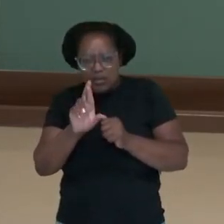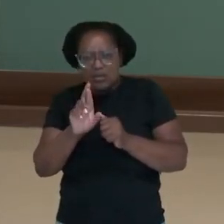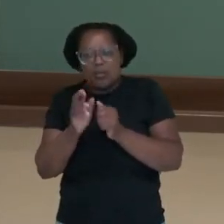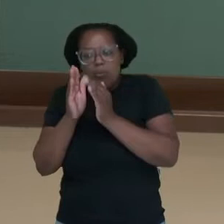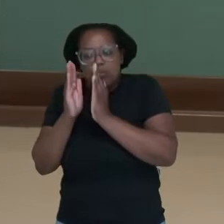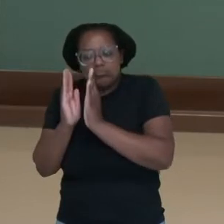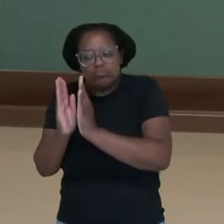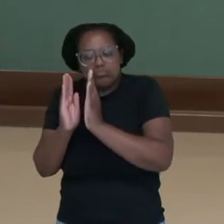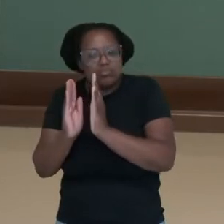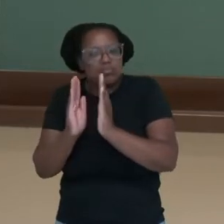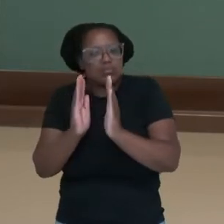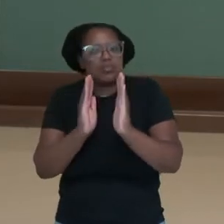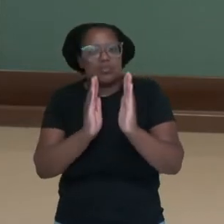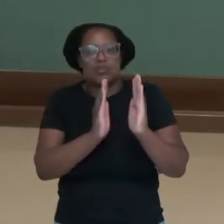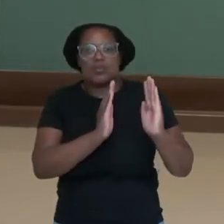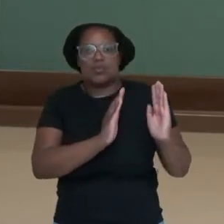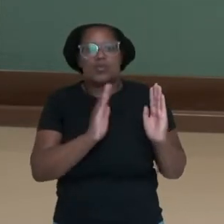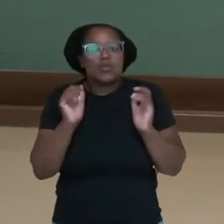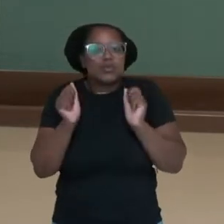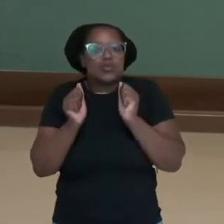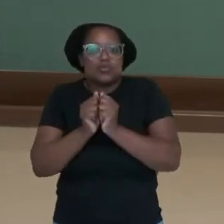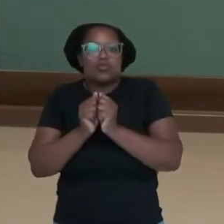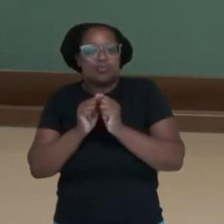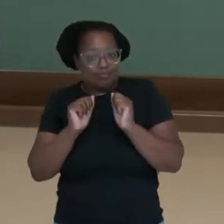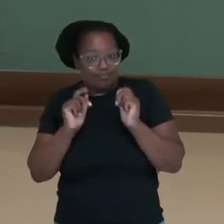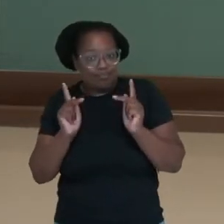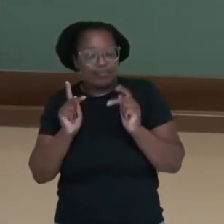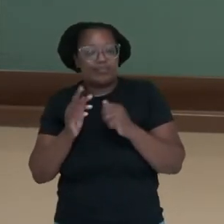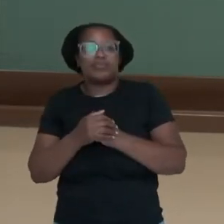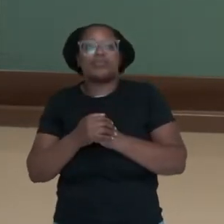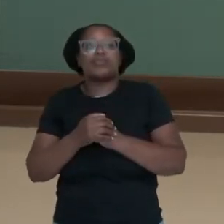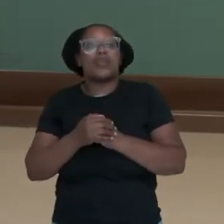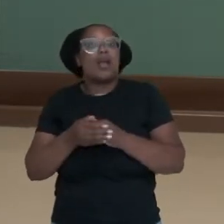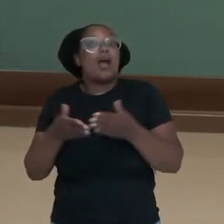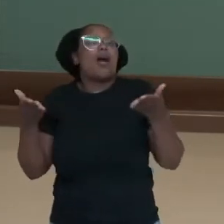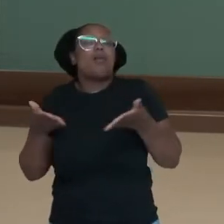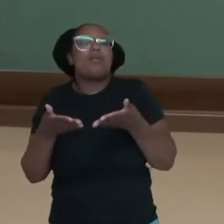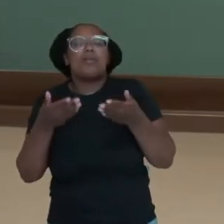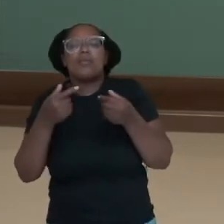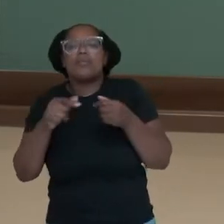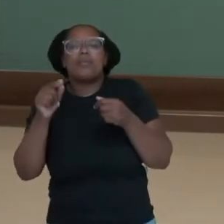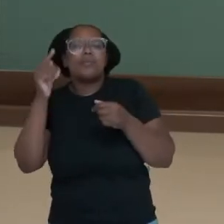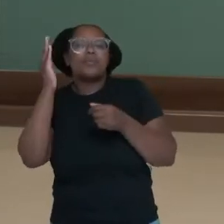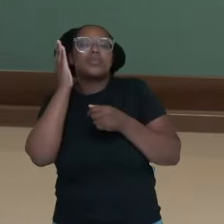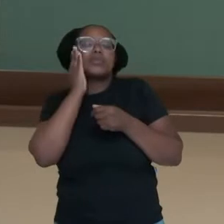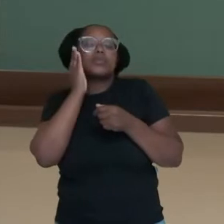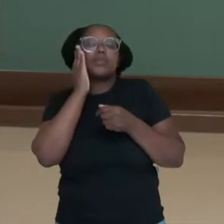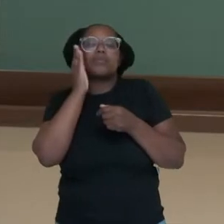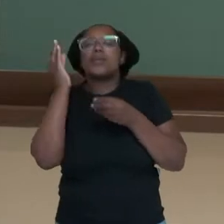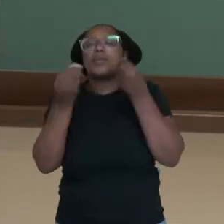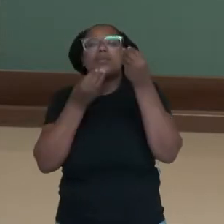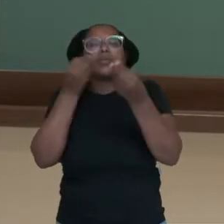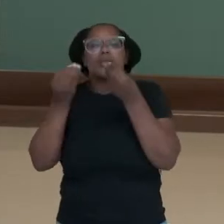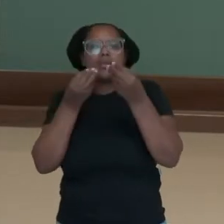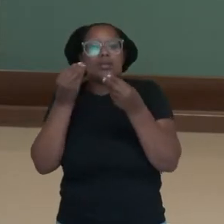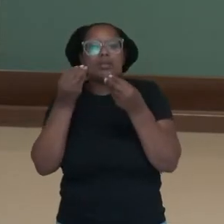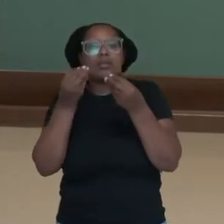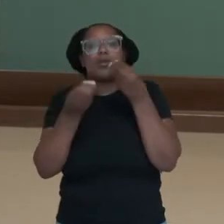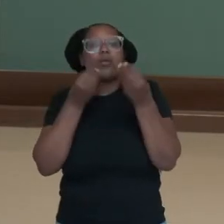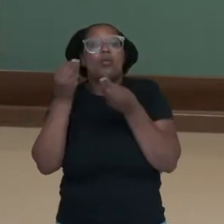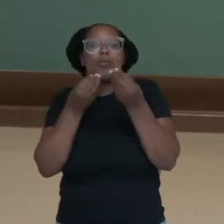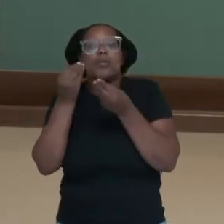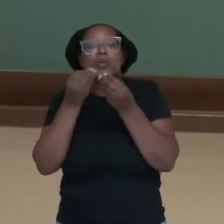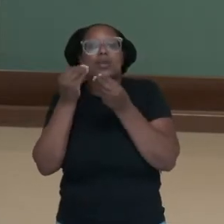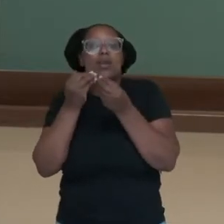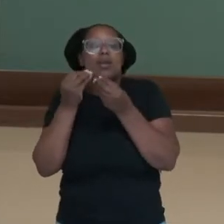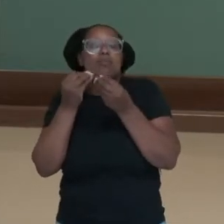relações alimentares entre eles. Então vamos entender a definição, o que é o conceito